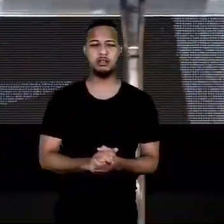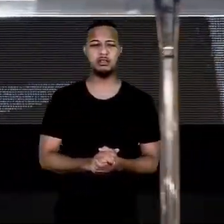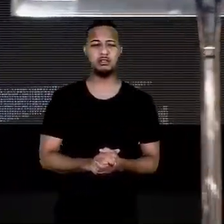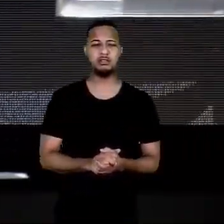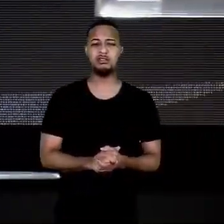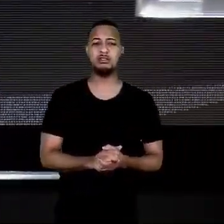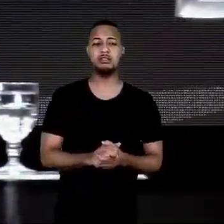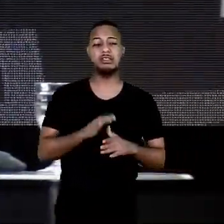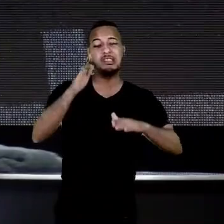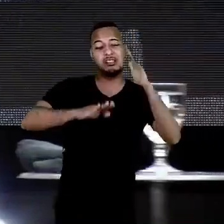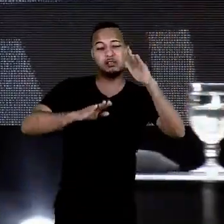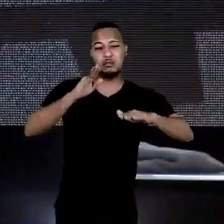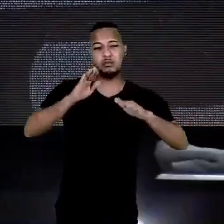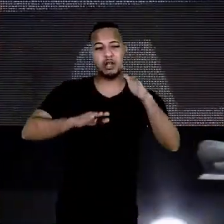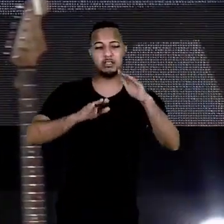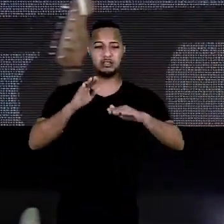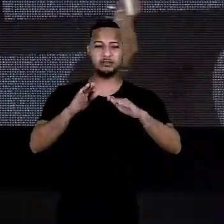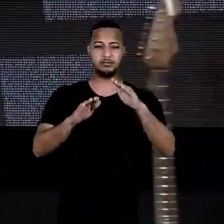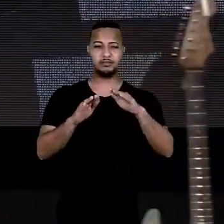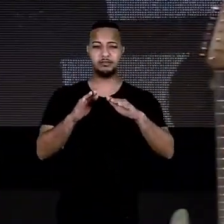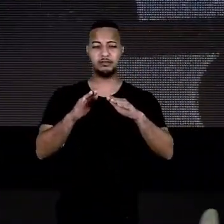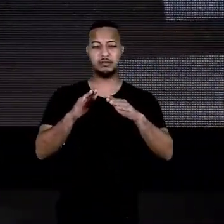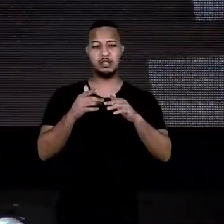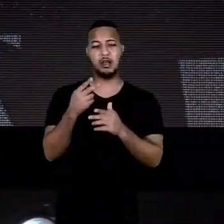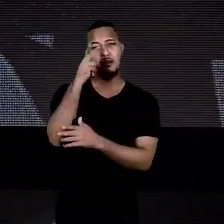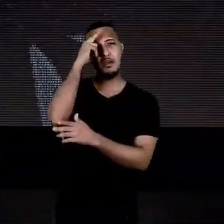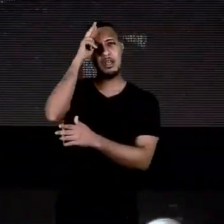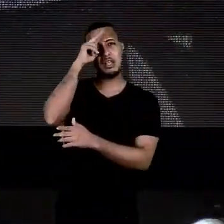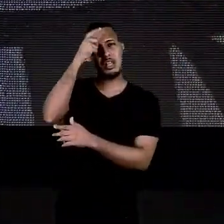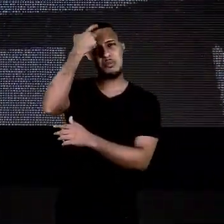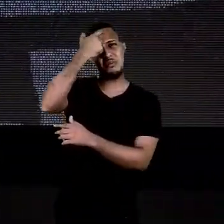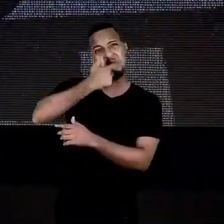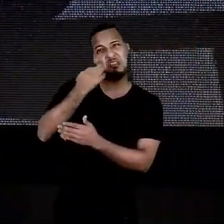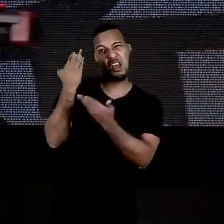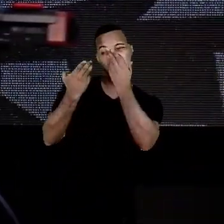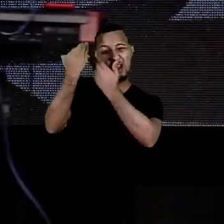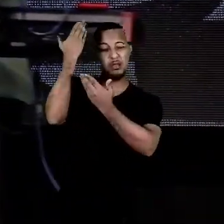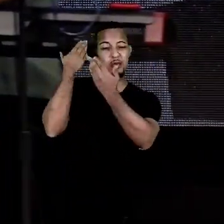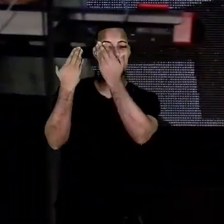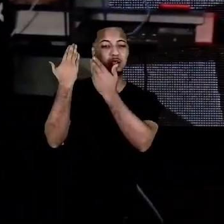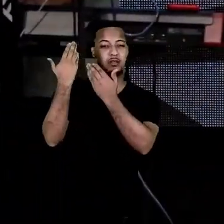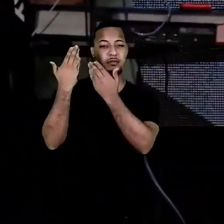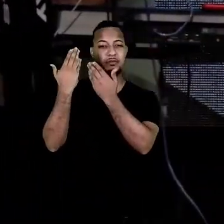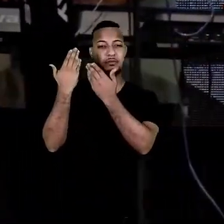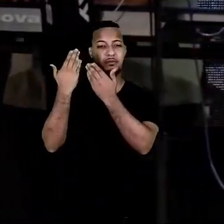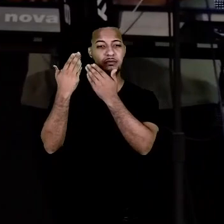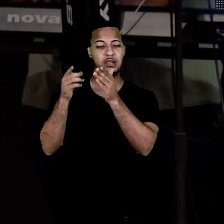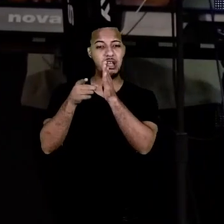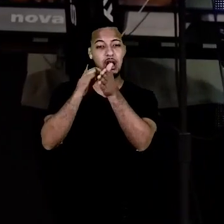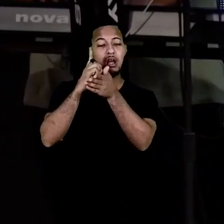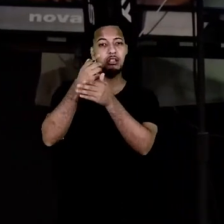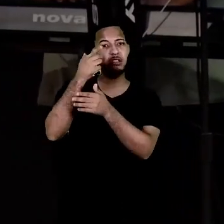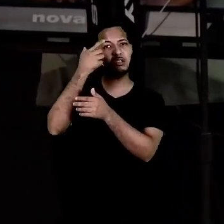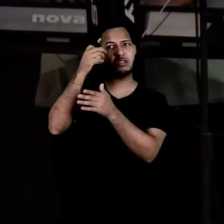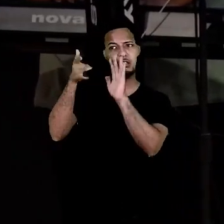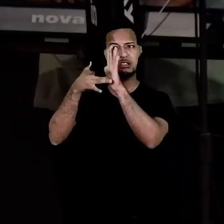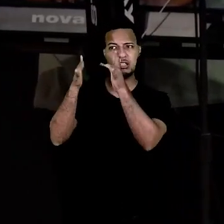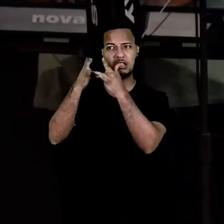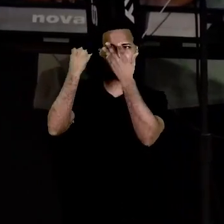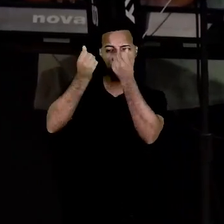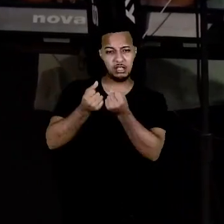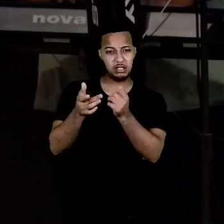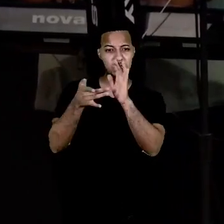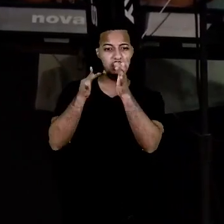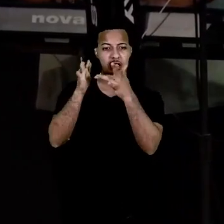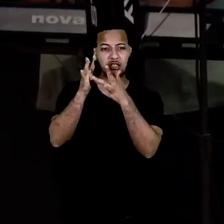Talvez você está aqui hoje, você lembra quem você era antes de Jesus? Você pode dar um